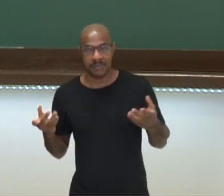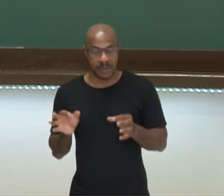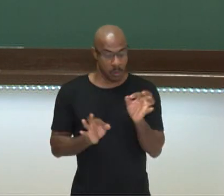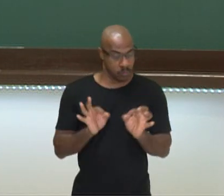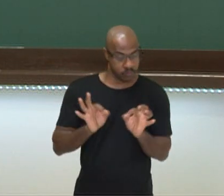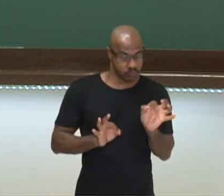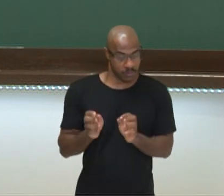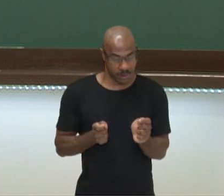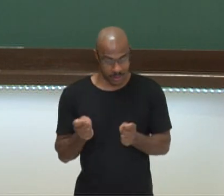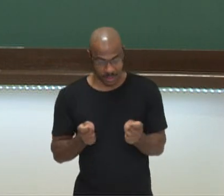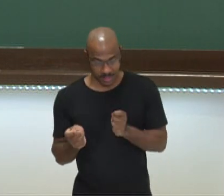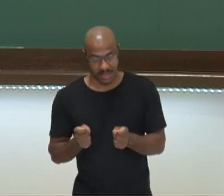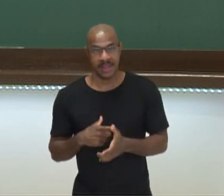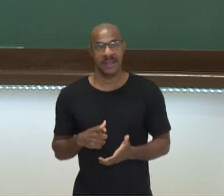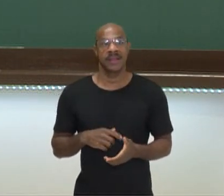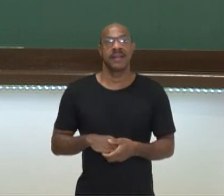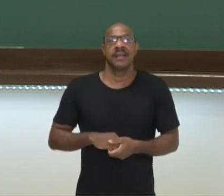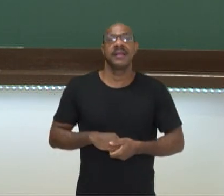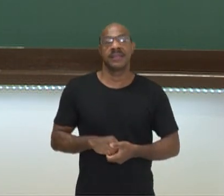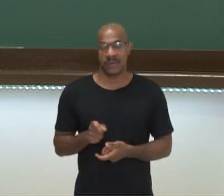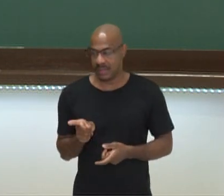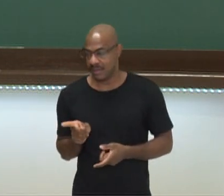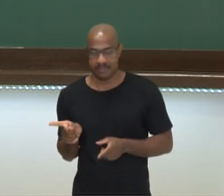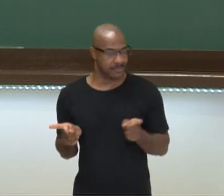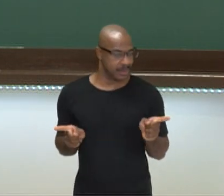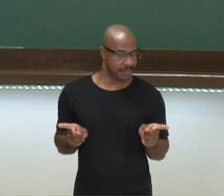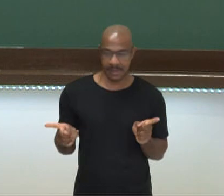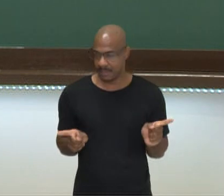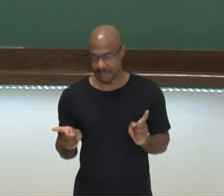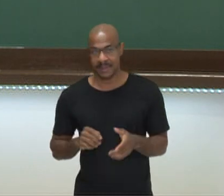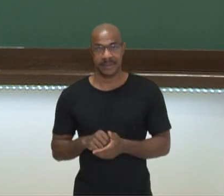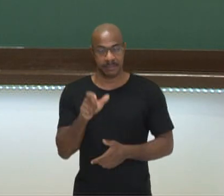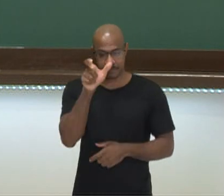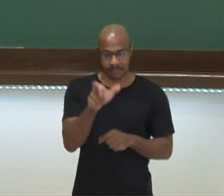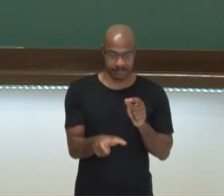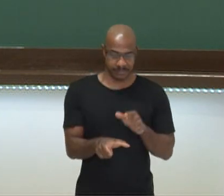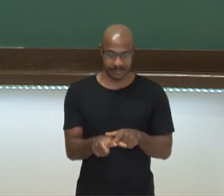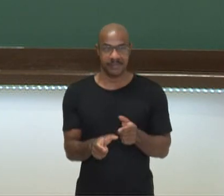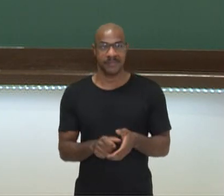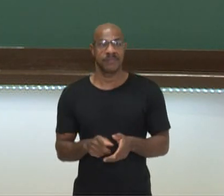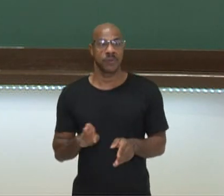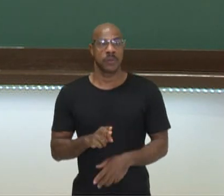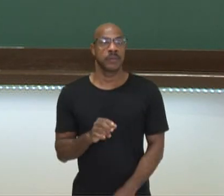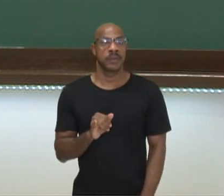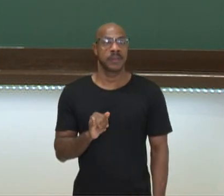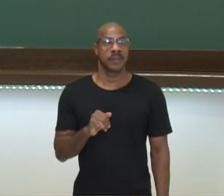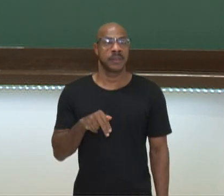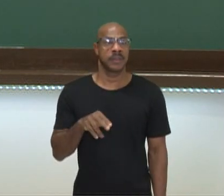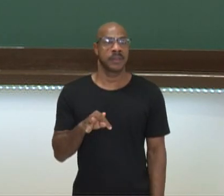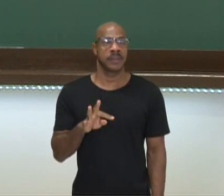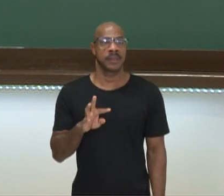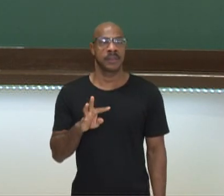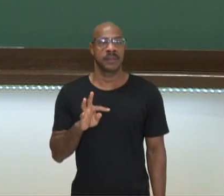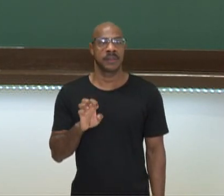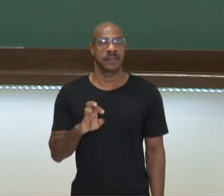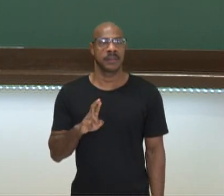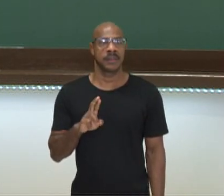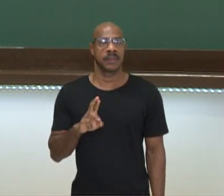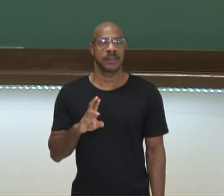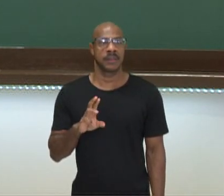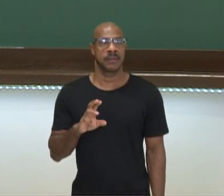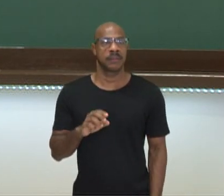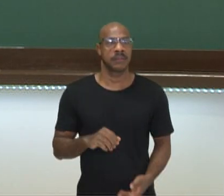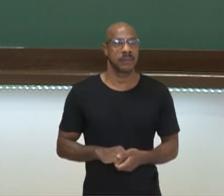quem consegue gritar mais, quem tem mais ânimo, se sobressai de certa forma já na questão de falar mais alto.